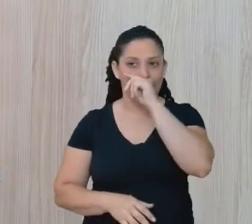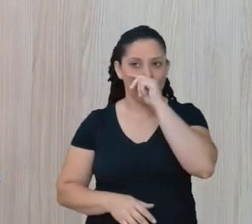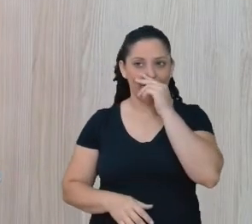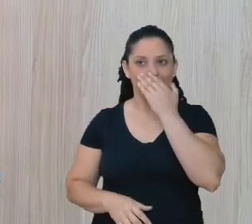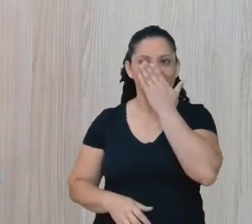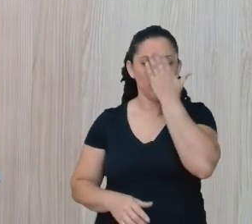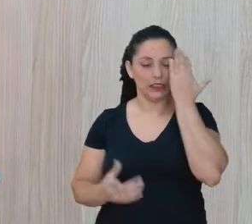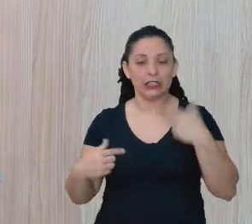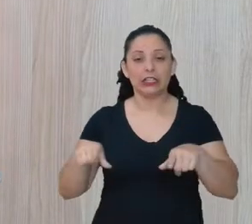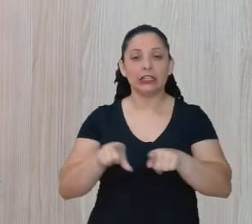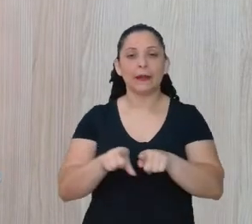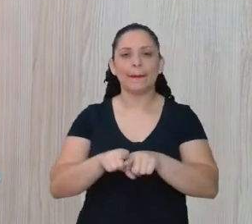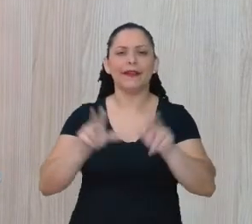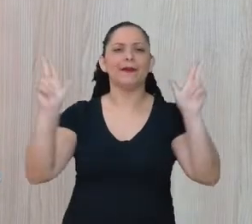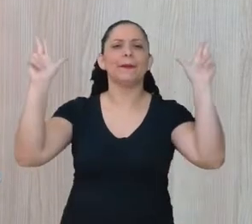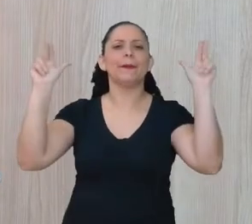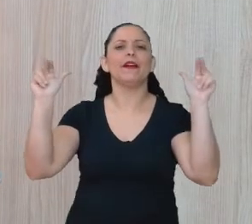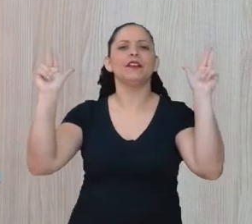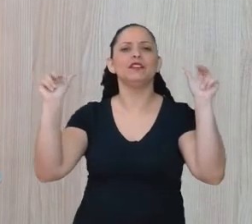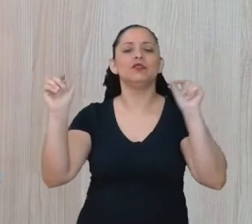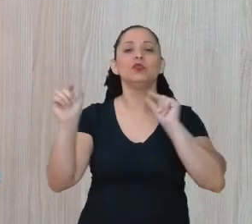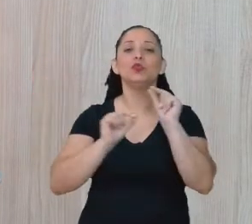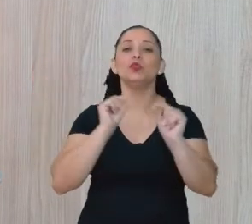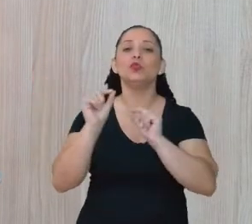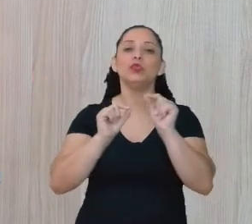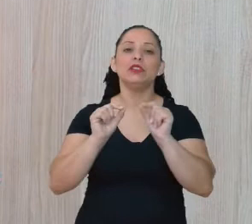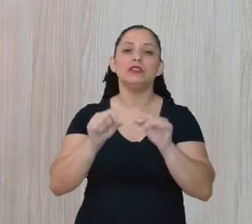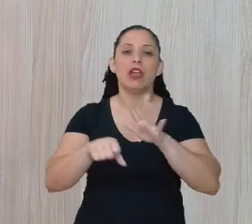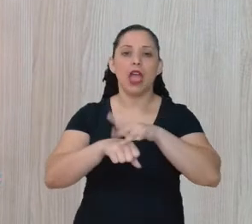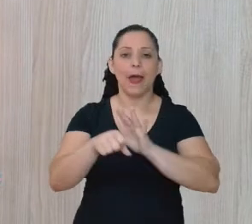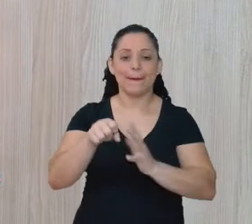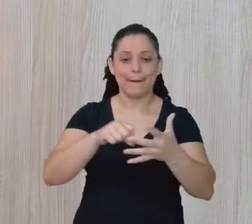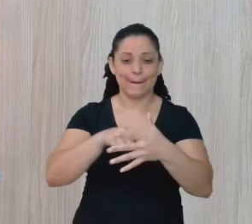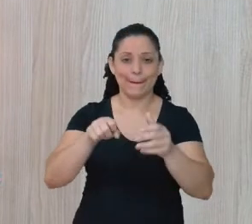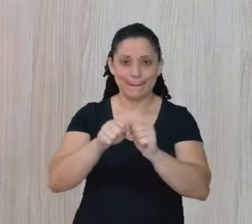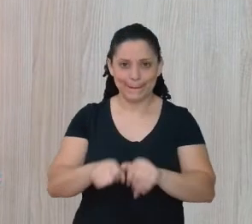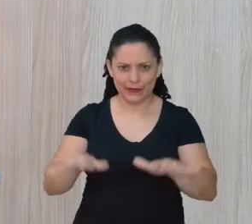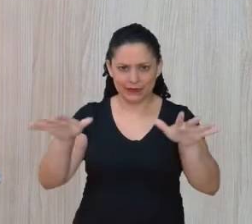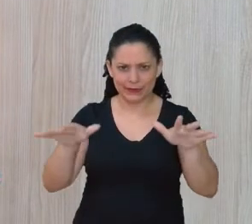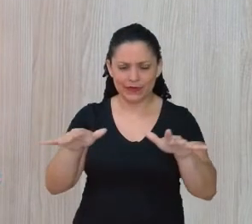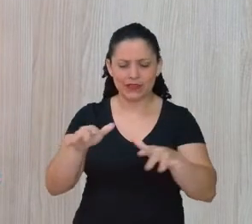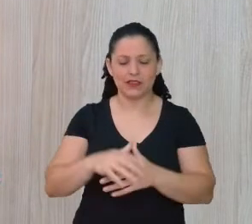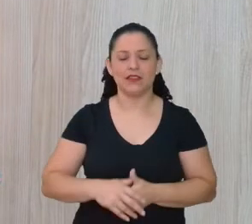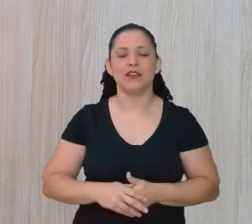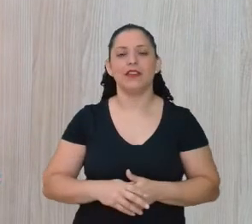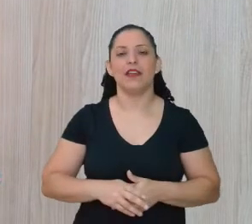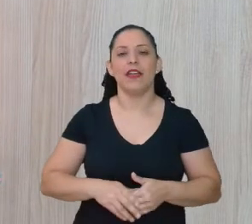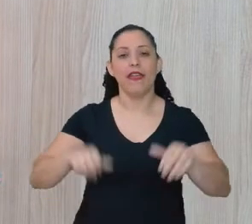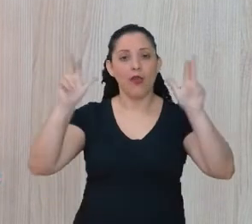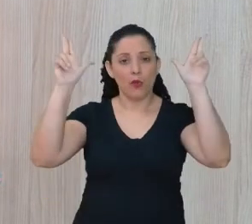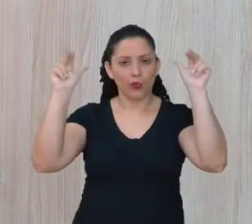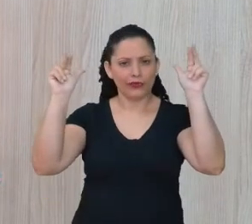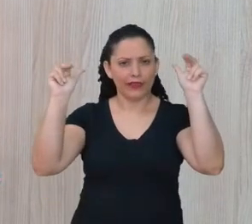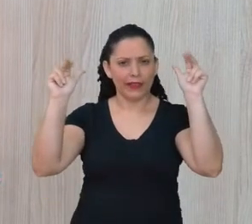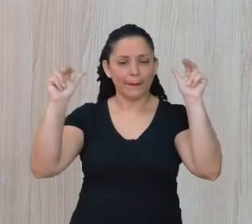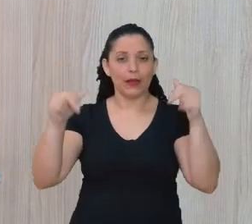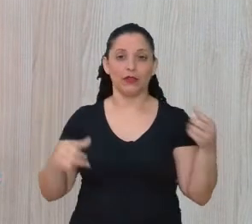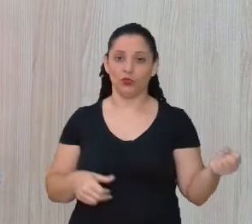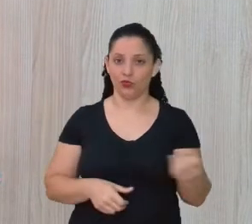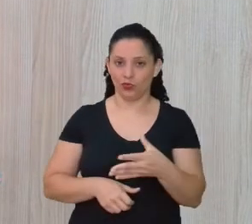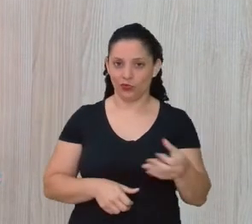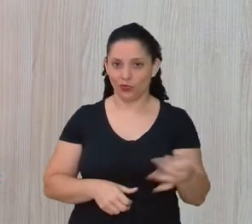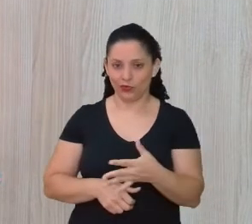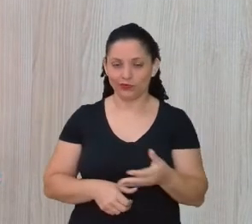trazendo só um parêntese, né? Essa questão da pandemia, que também é um tema, né? Muito atual, que a